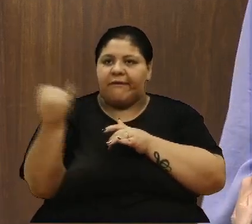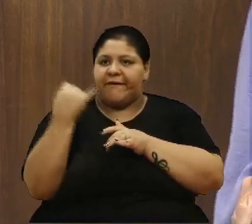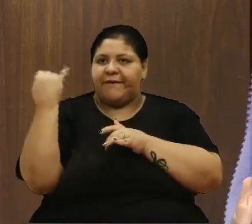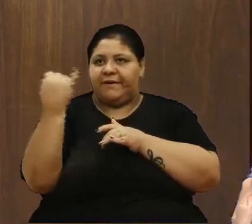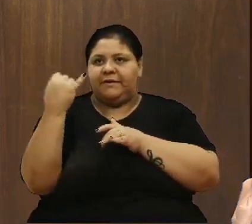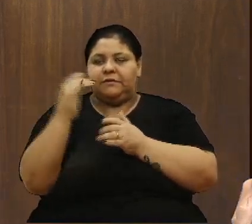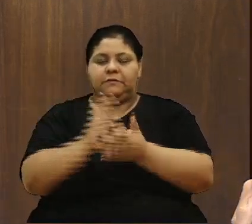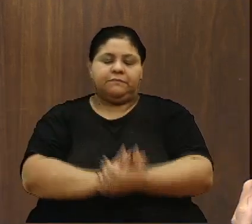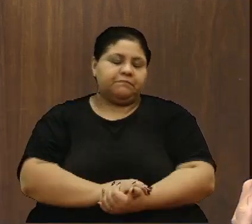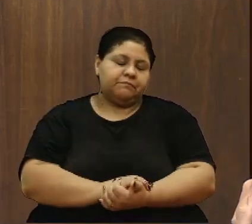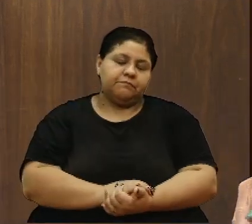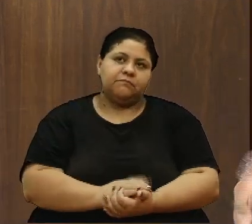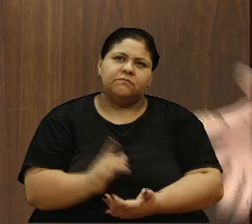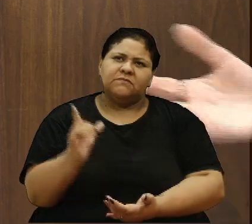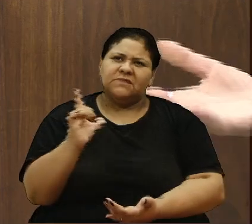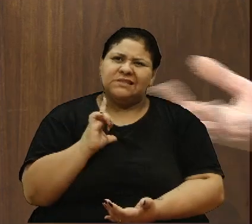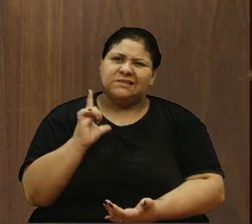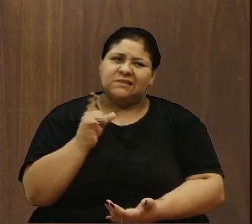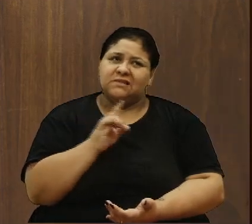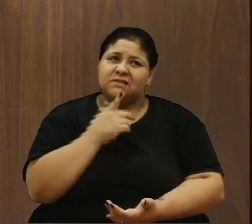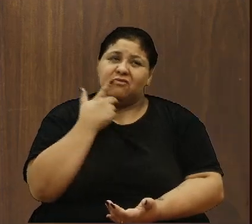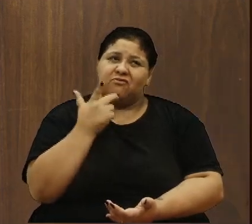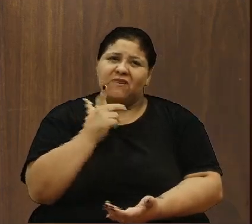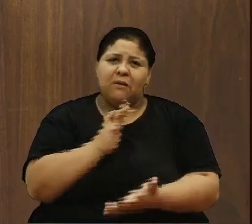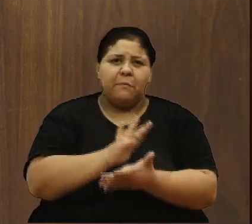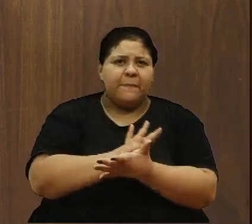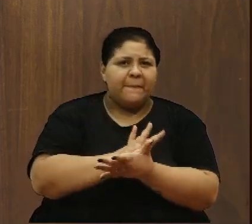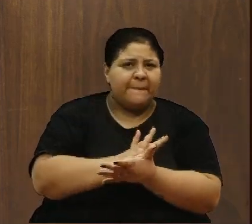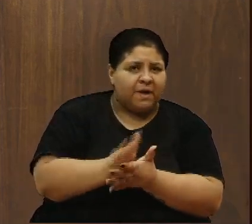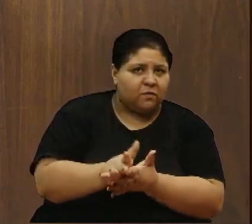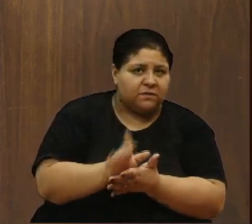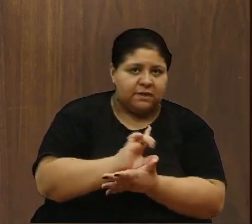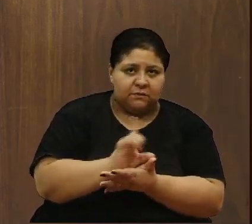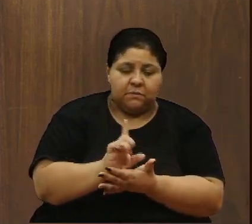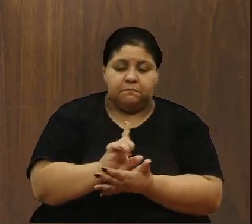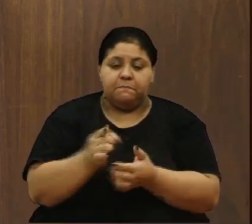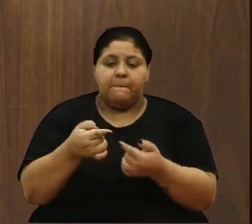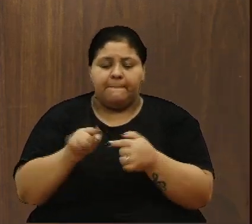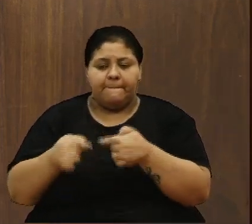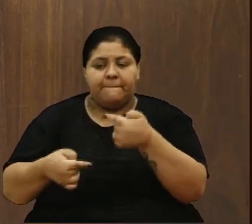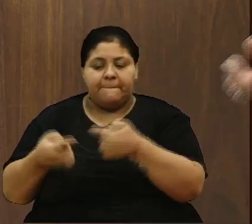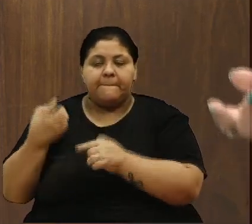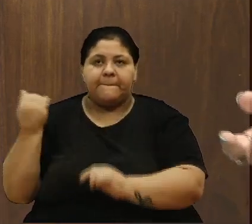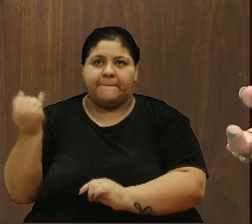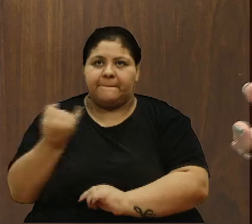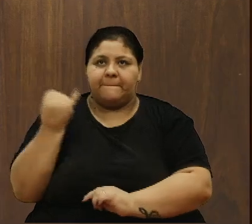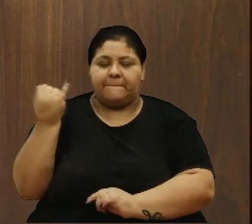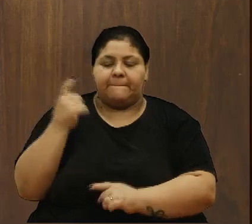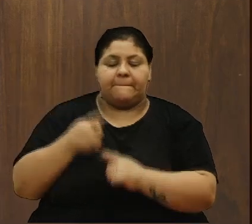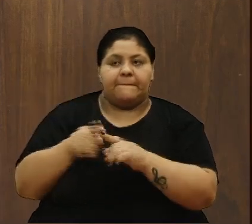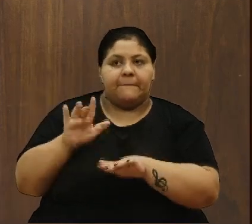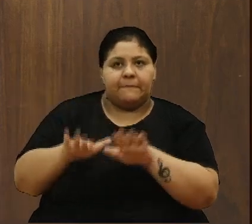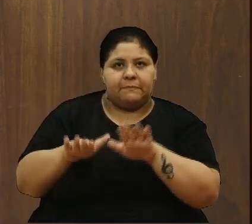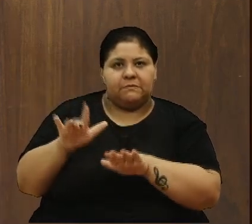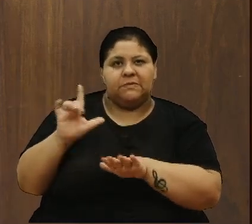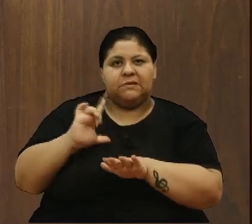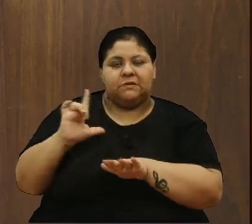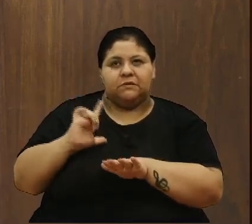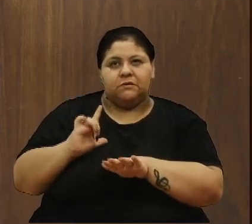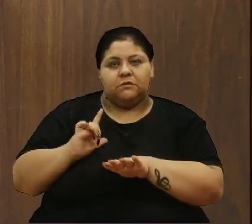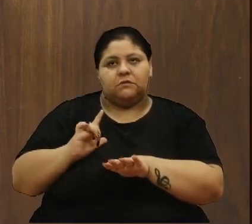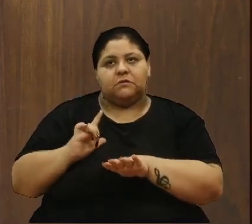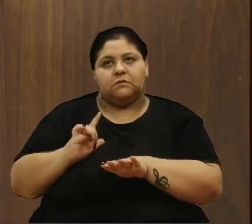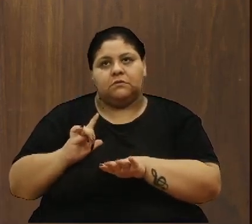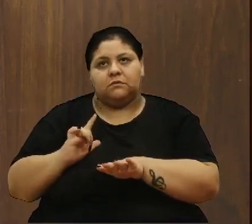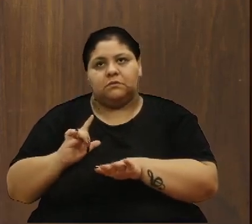ainda a gente tem um certo, não digo preconceito, mas esse debate é importante porque, às vezes, tem a questão